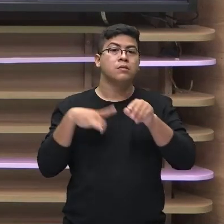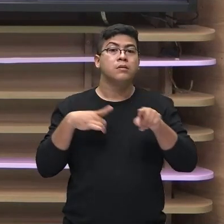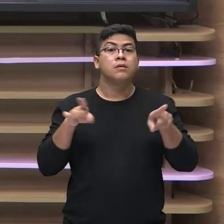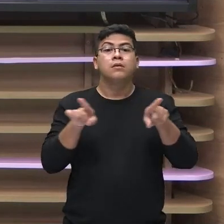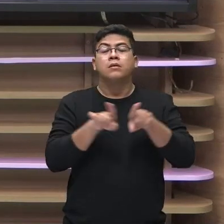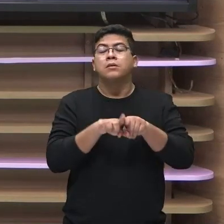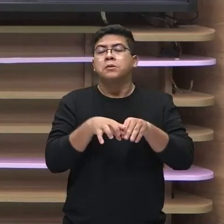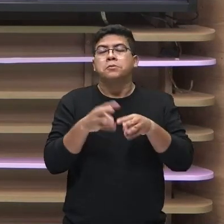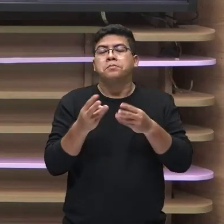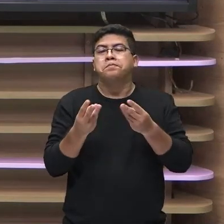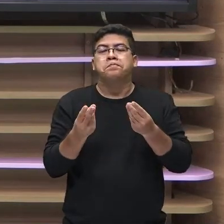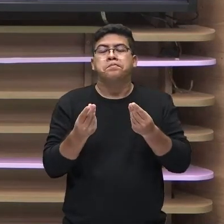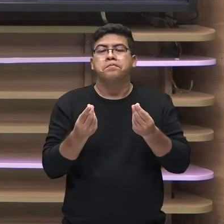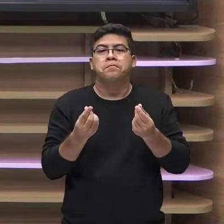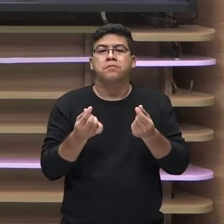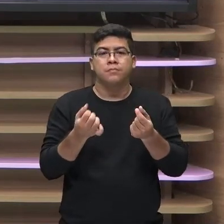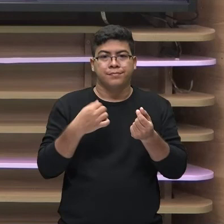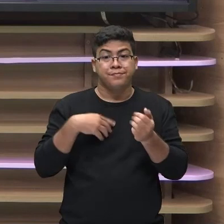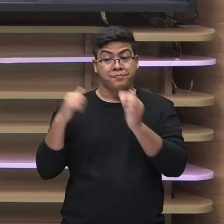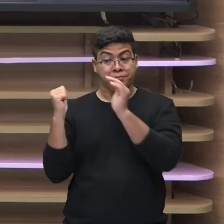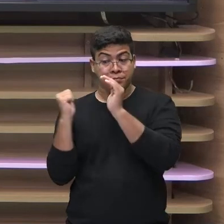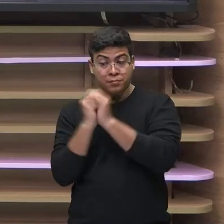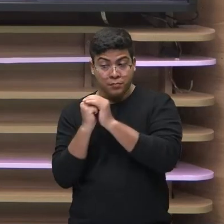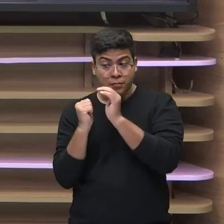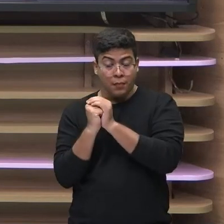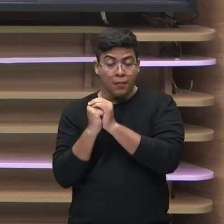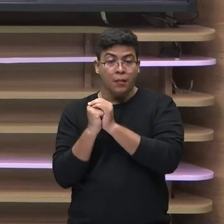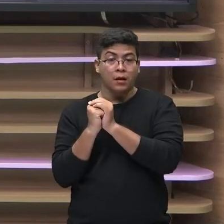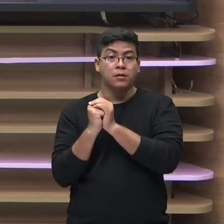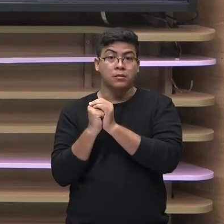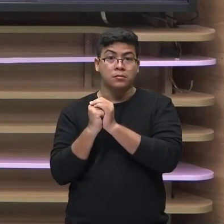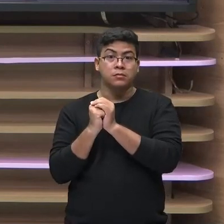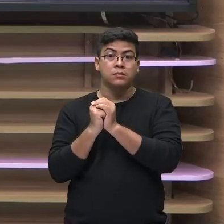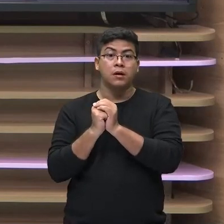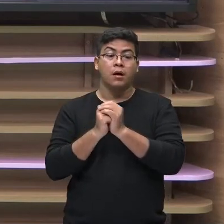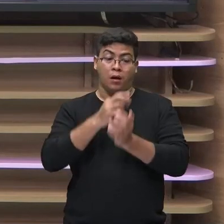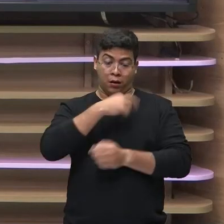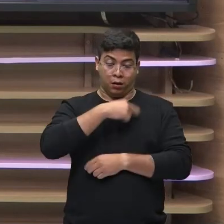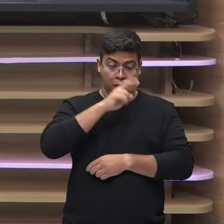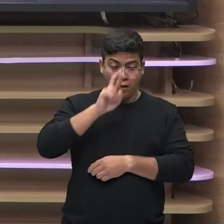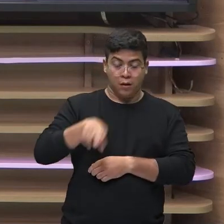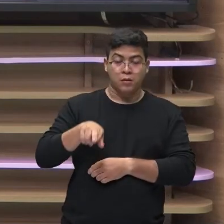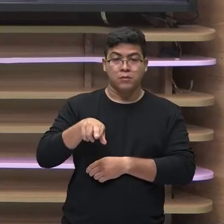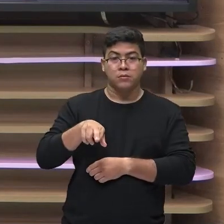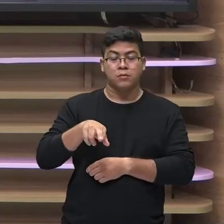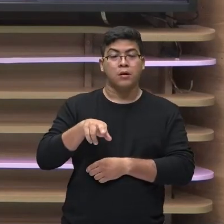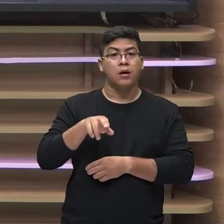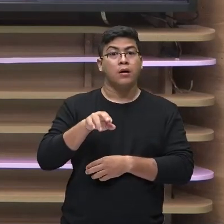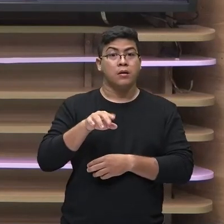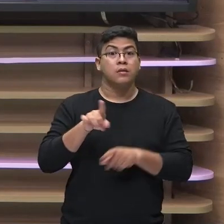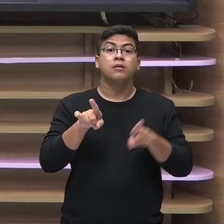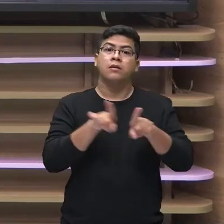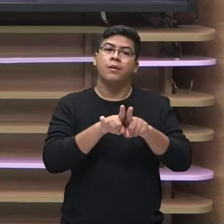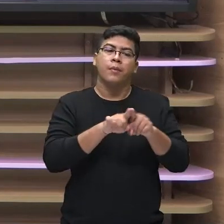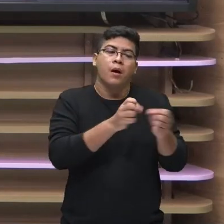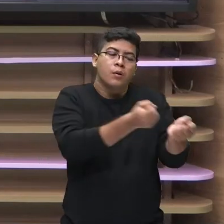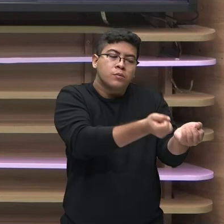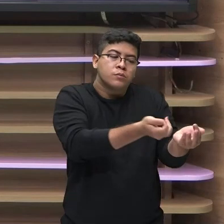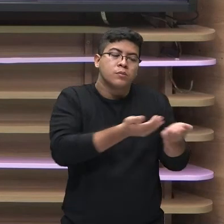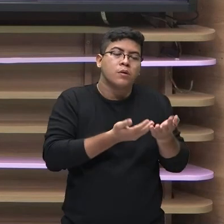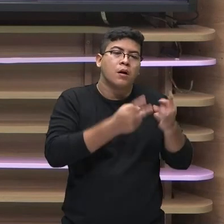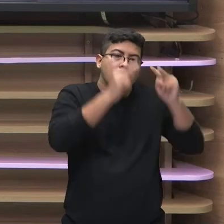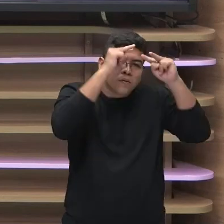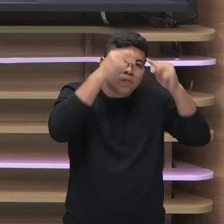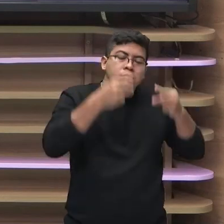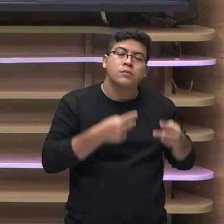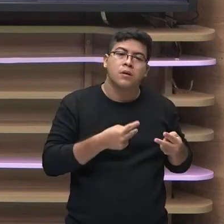entre a oração, a religião, a espiritualidade e a acolhida do ser humano,